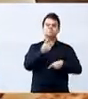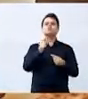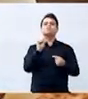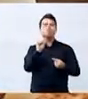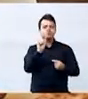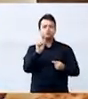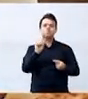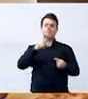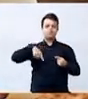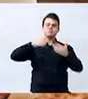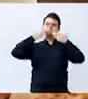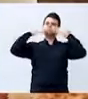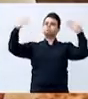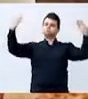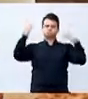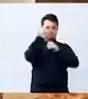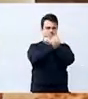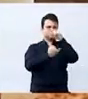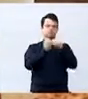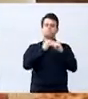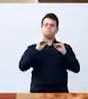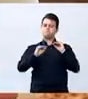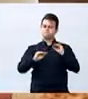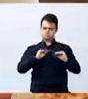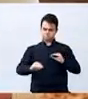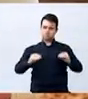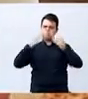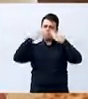muito transparente na questão de prestação de contas.